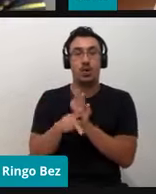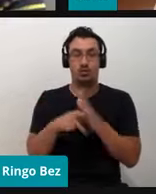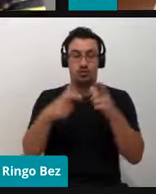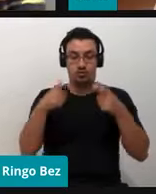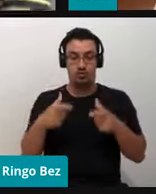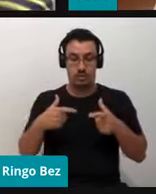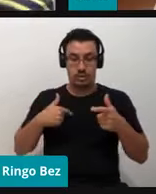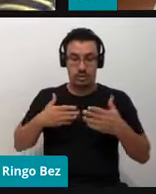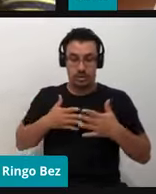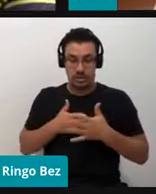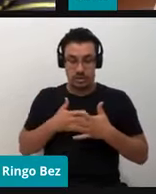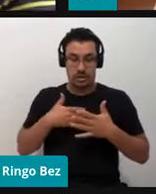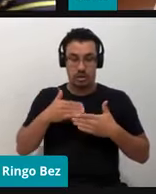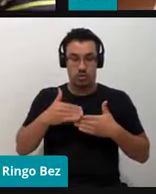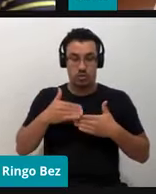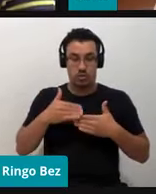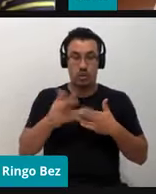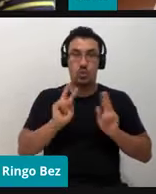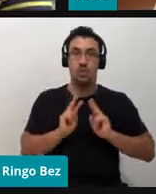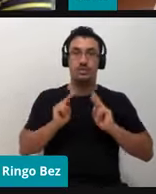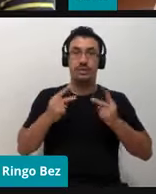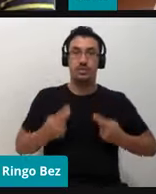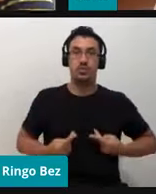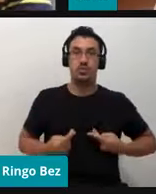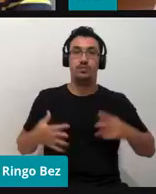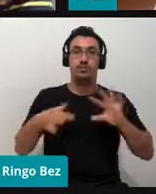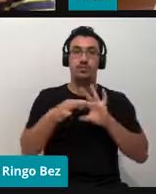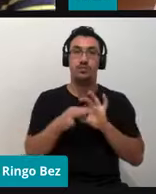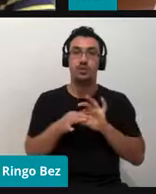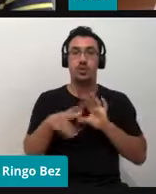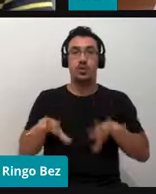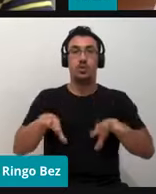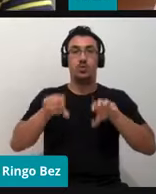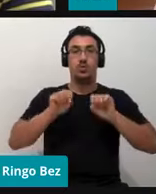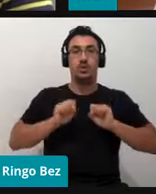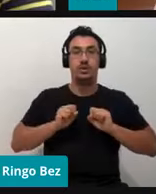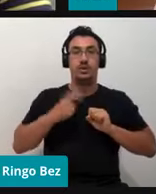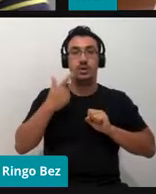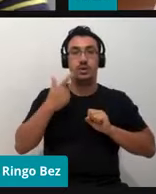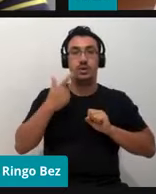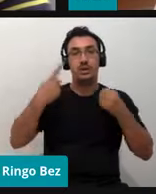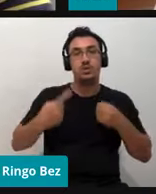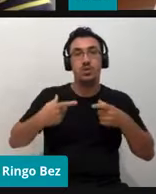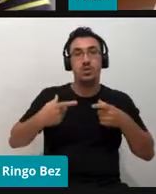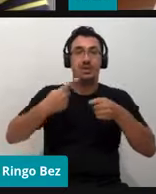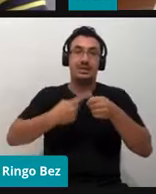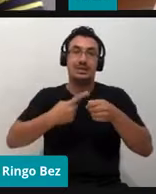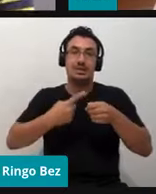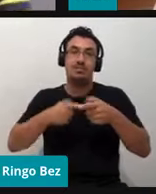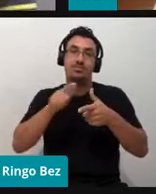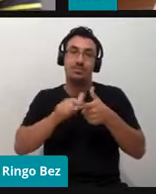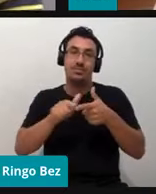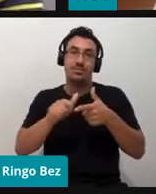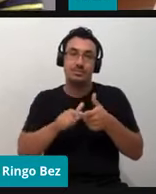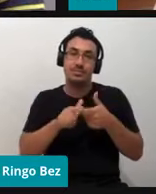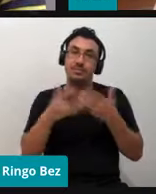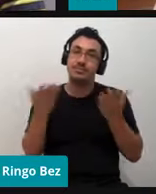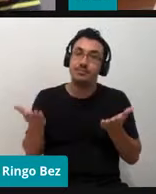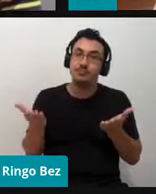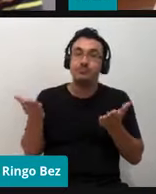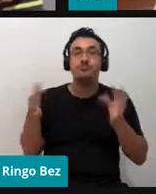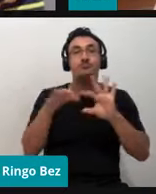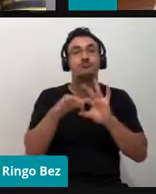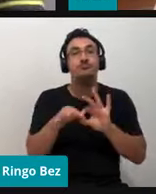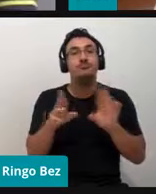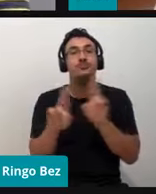geográficas florestais e entrem em contato com o ser humano, e daí para o ambiente urbano é um pulo. Então, qual é a relação